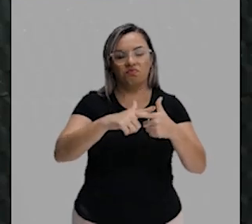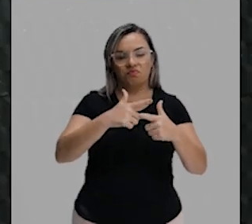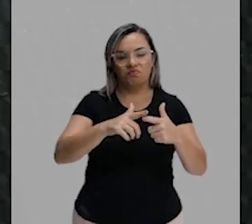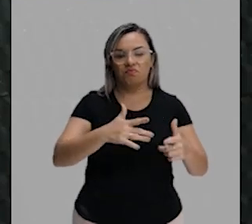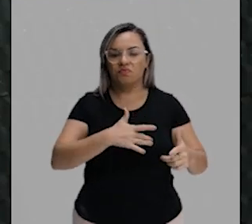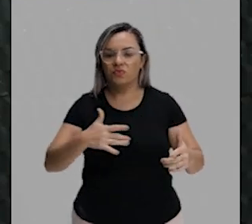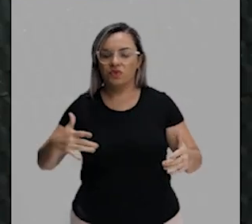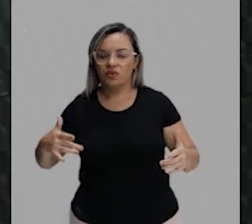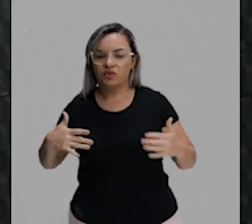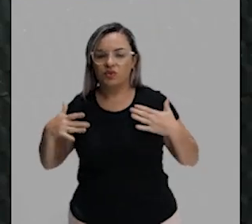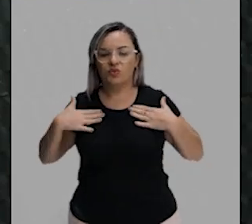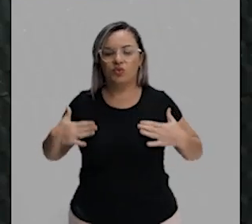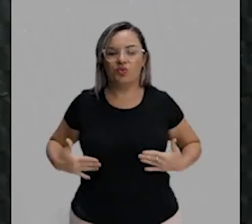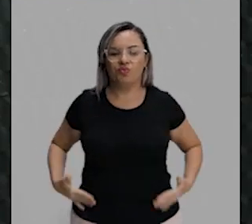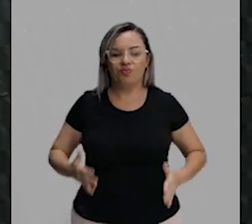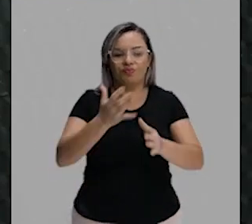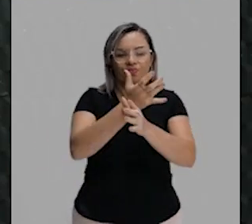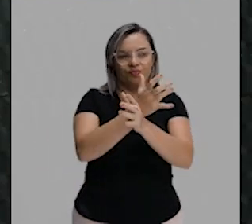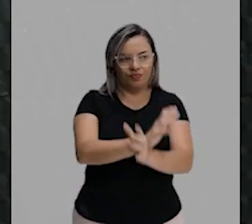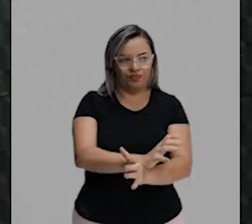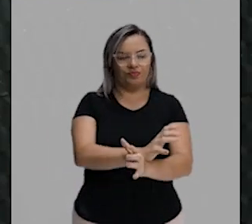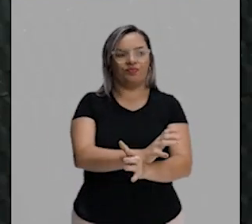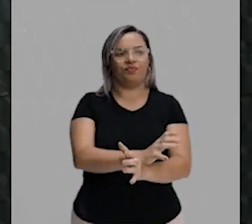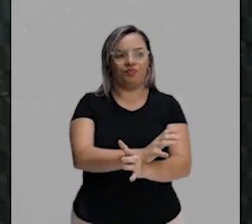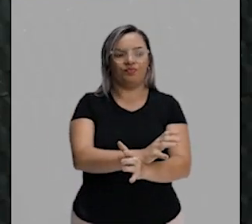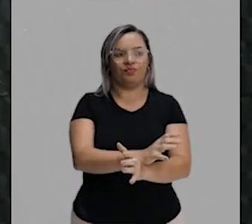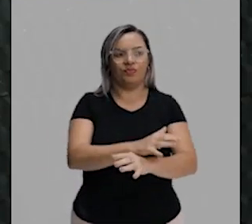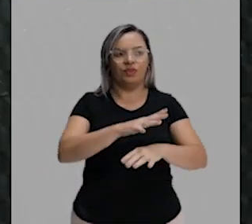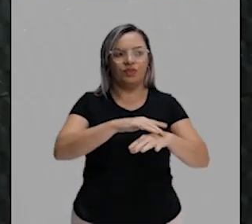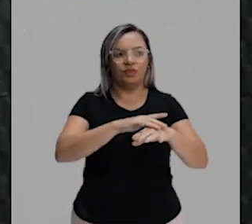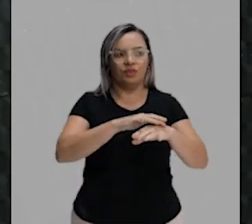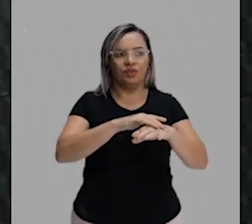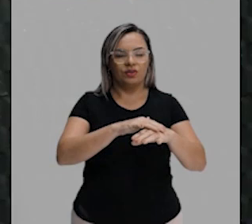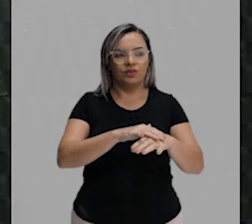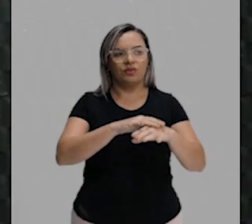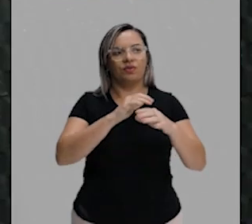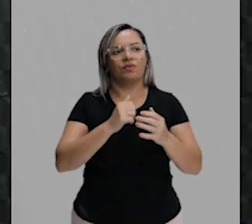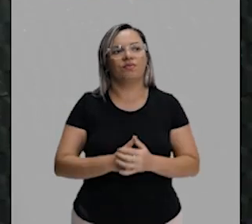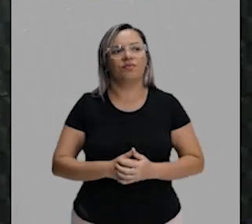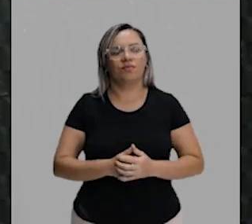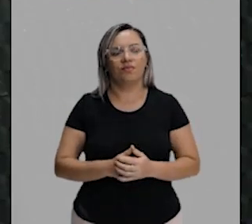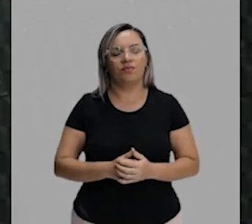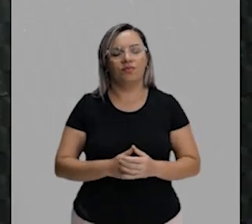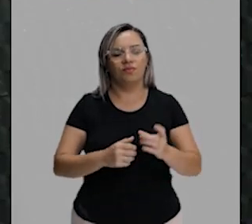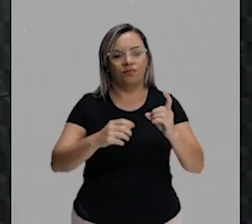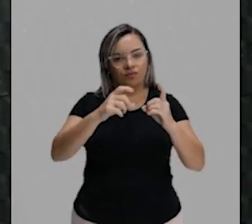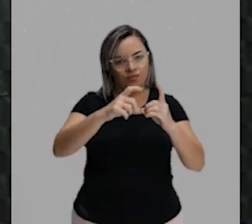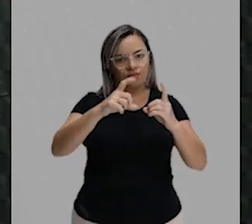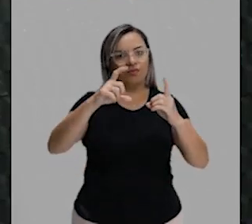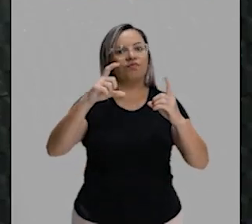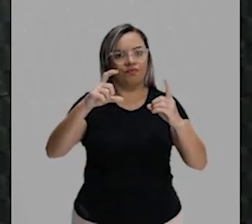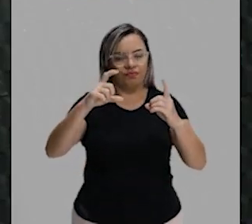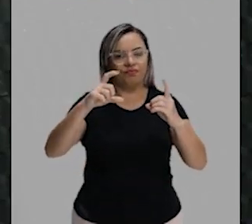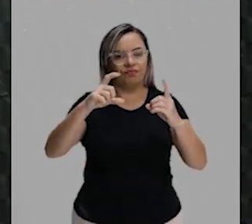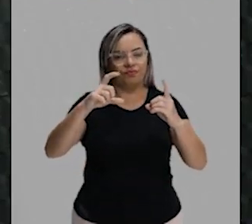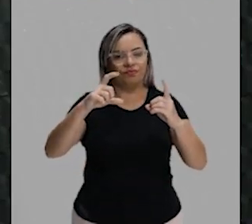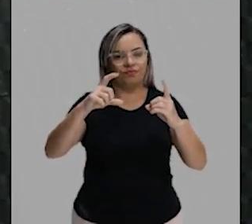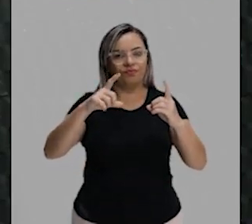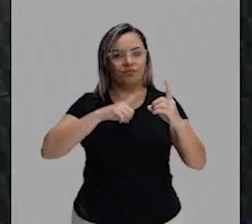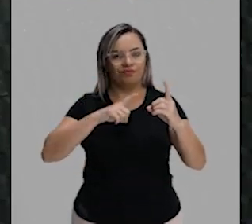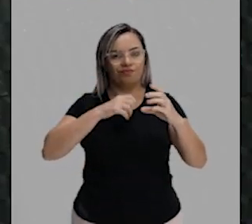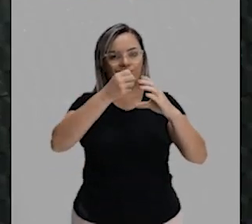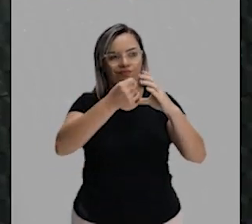aqui, a acondroplasia. Então, ele tem o alelo dominante, ele vai ter a característica,